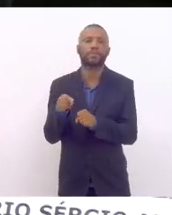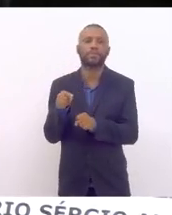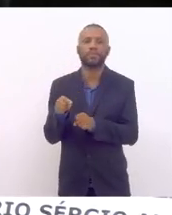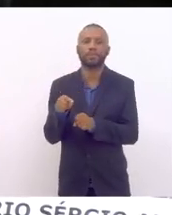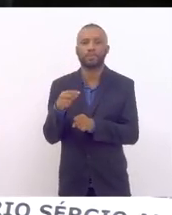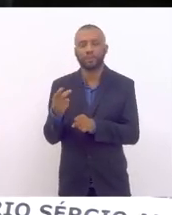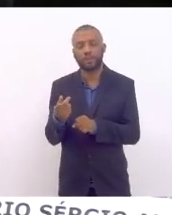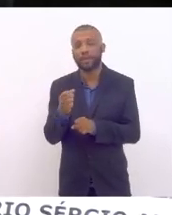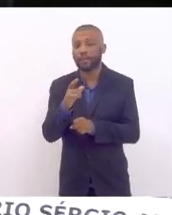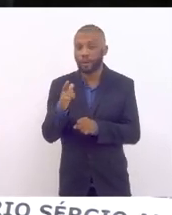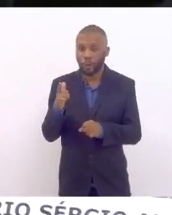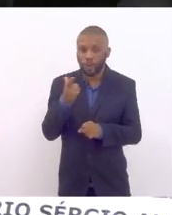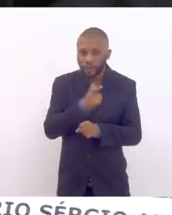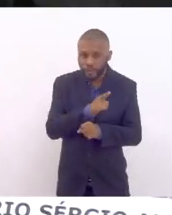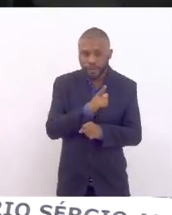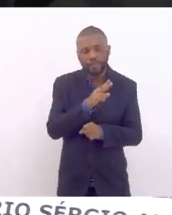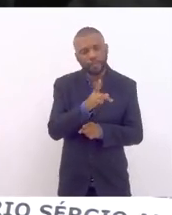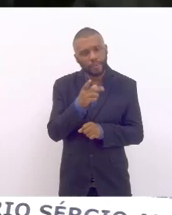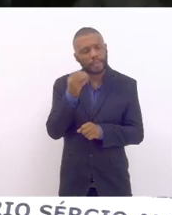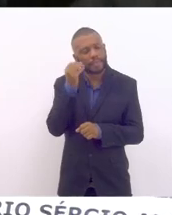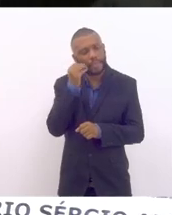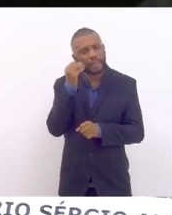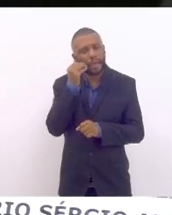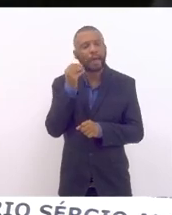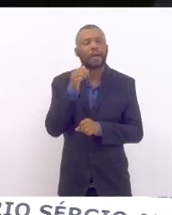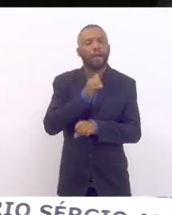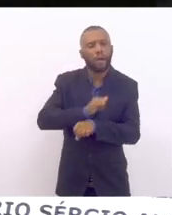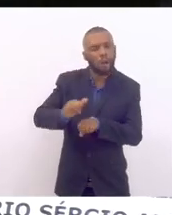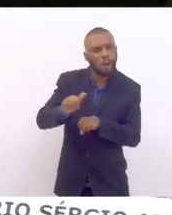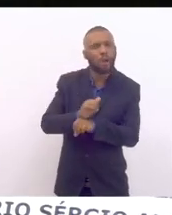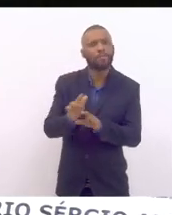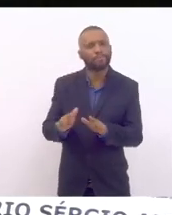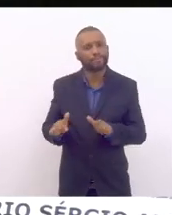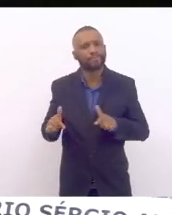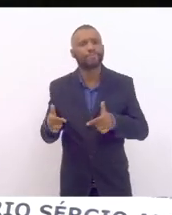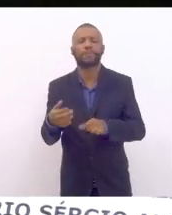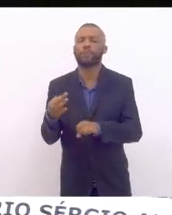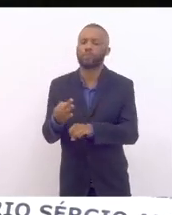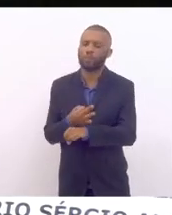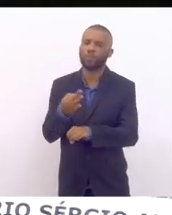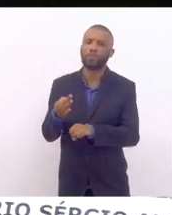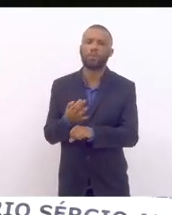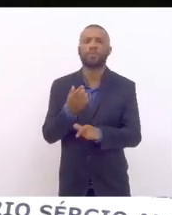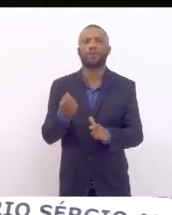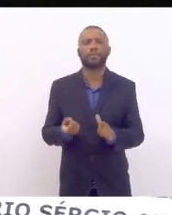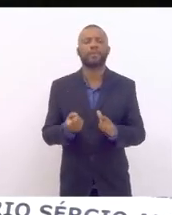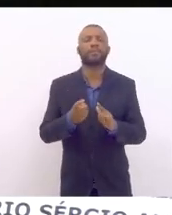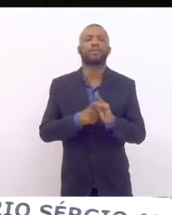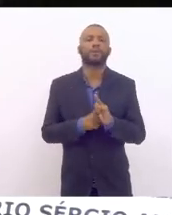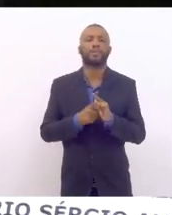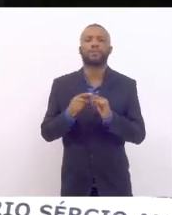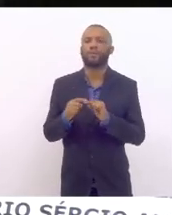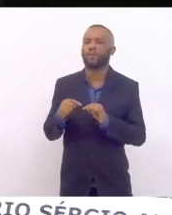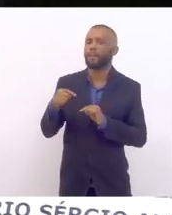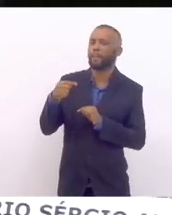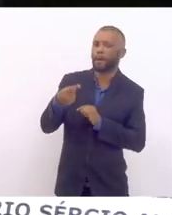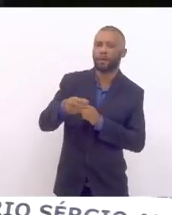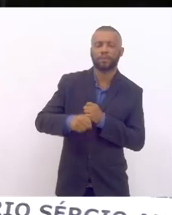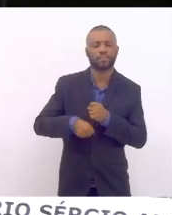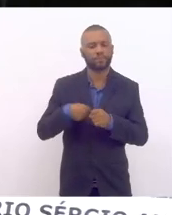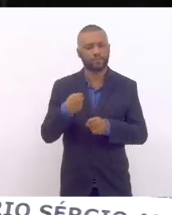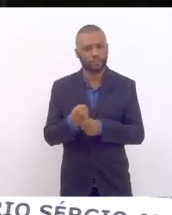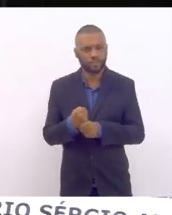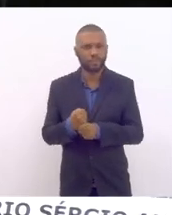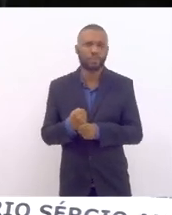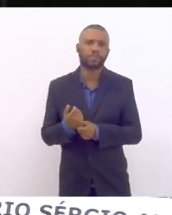encerrar o ano ou se vamos conseguir vamos empurrar uma boa parte dessa do que devemos para o exercício do ano seguinte